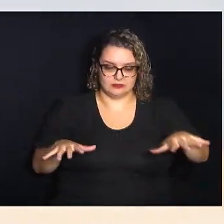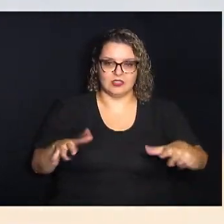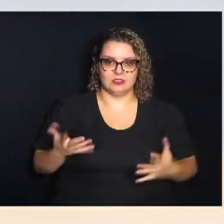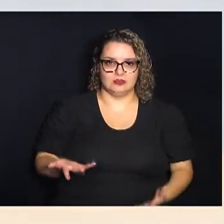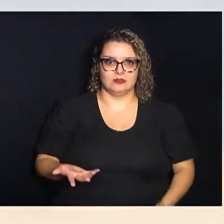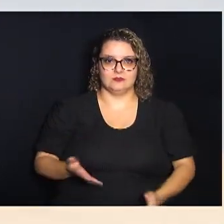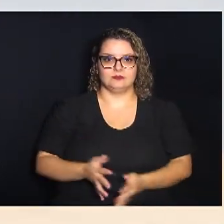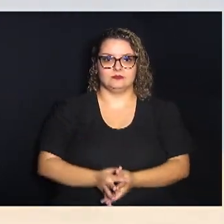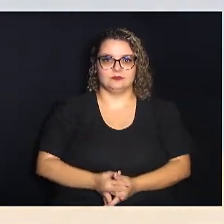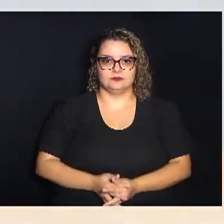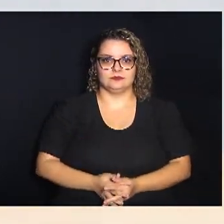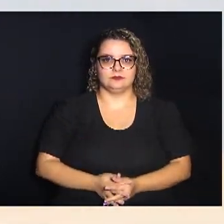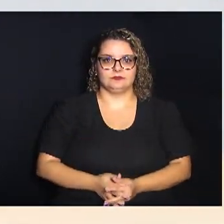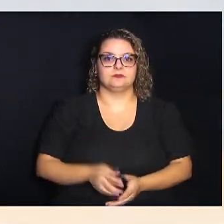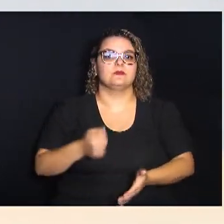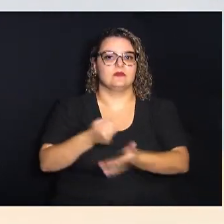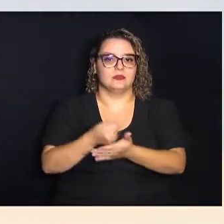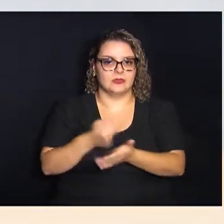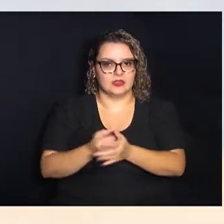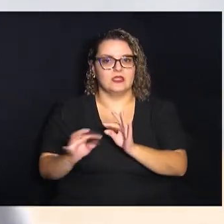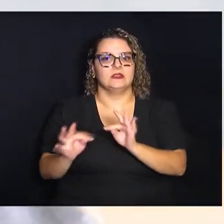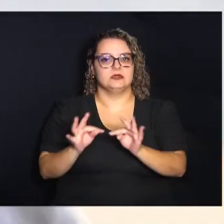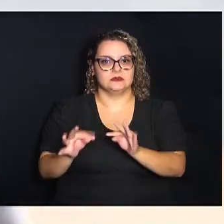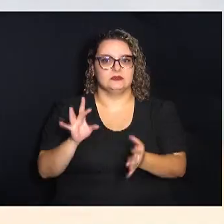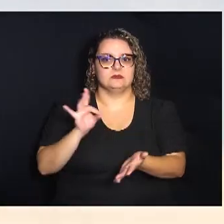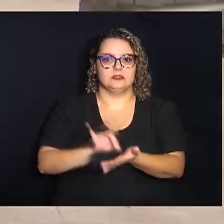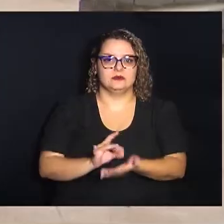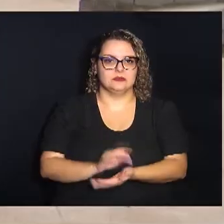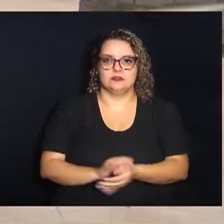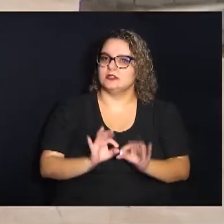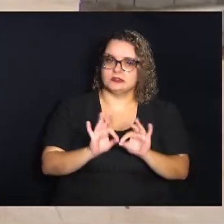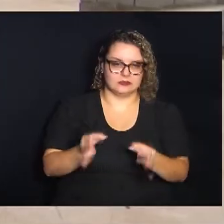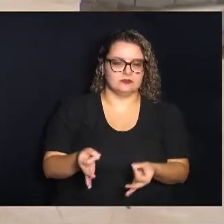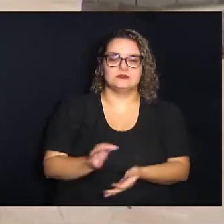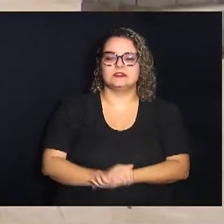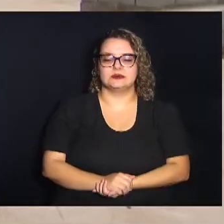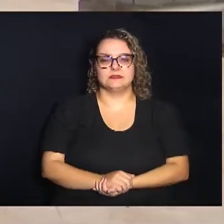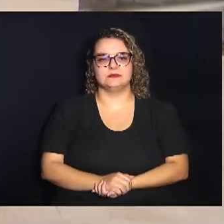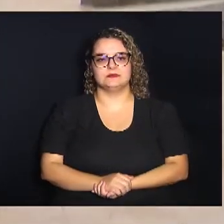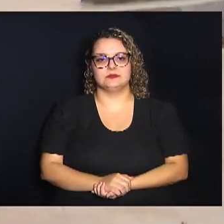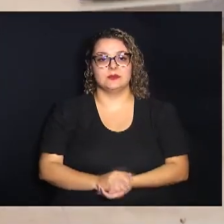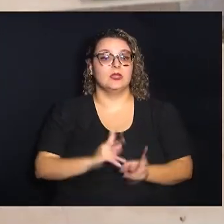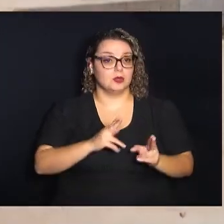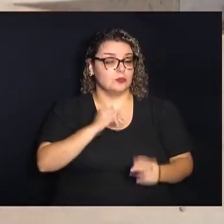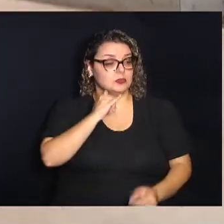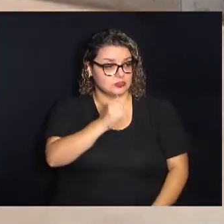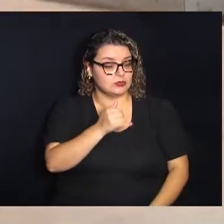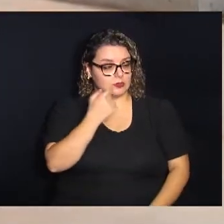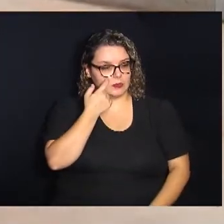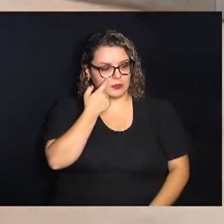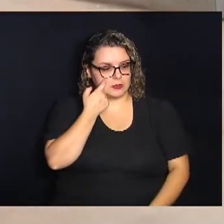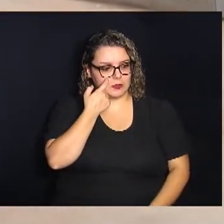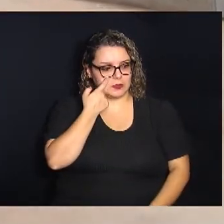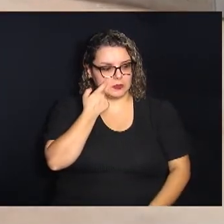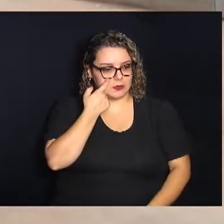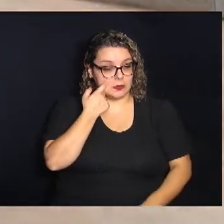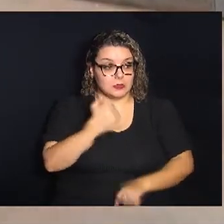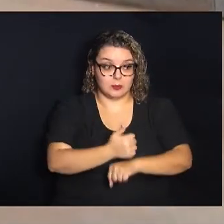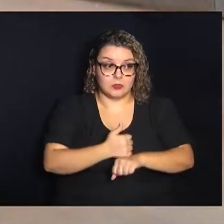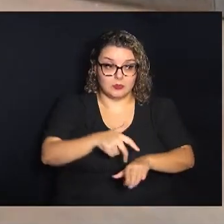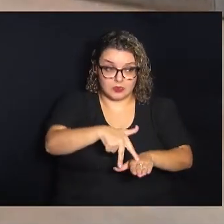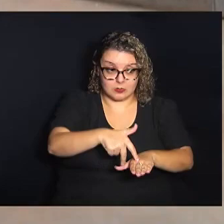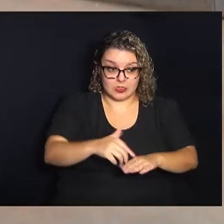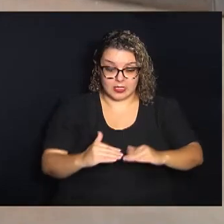enfim, exige muita técnica, na verdade, desde a simples. Igual você falou, o skatista precisa ter bastante equilíbrio e